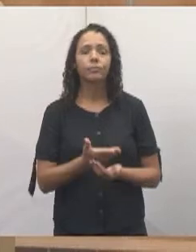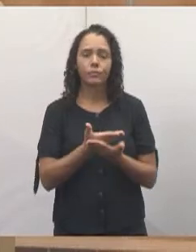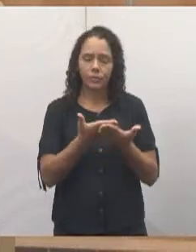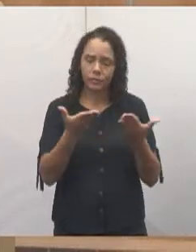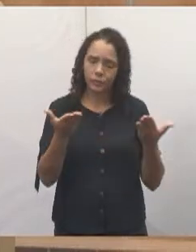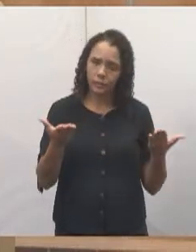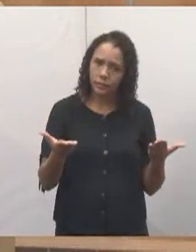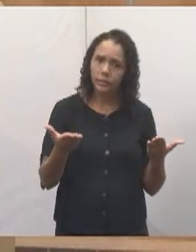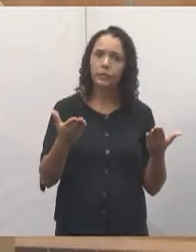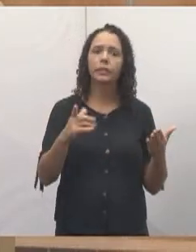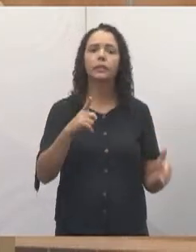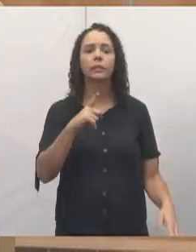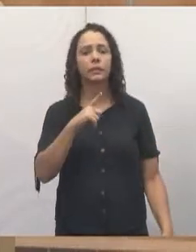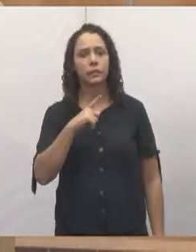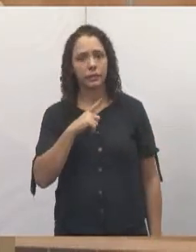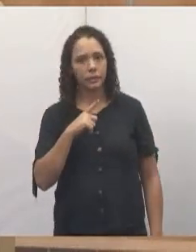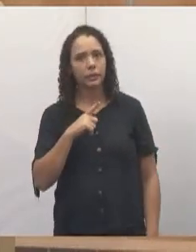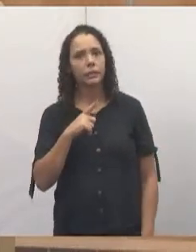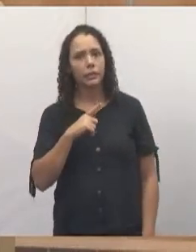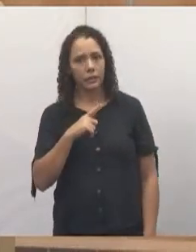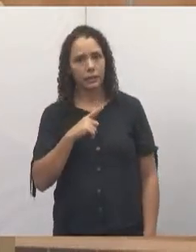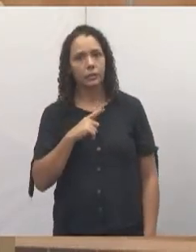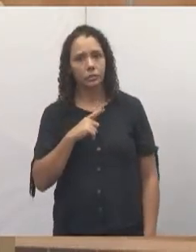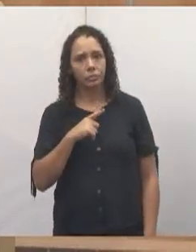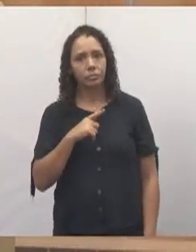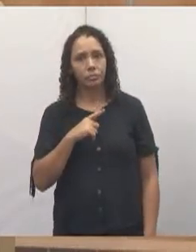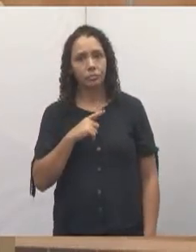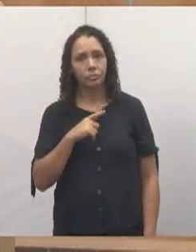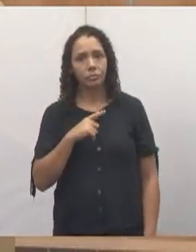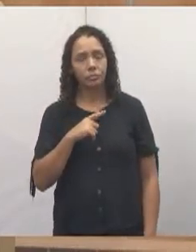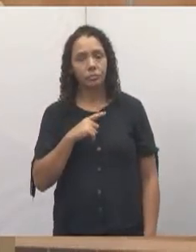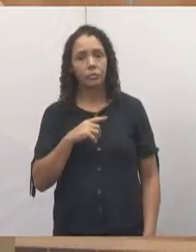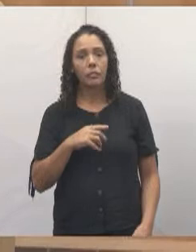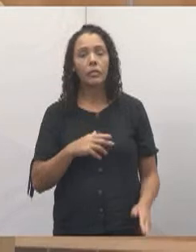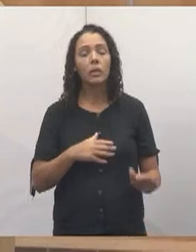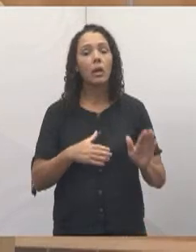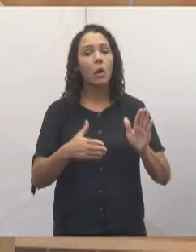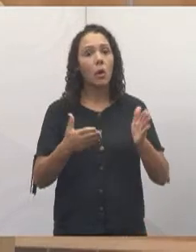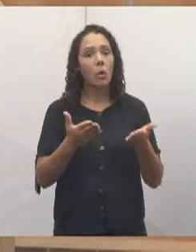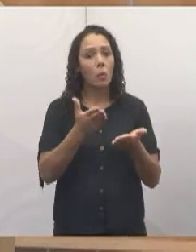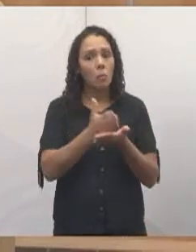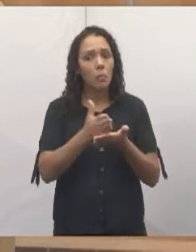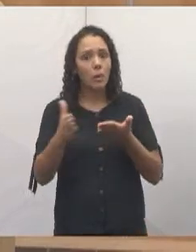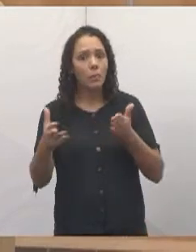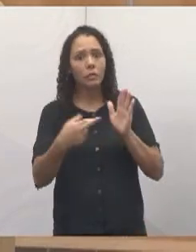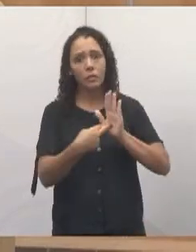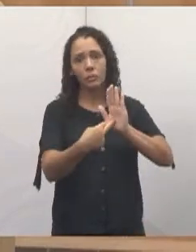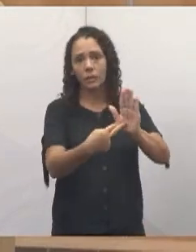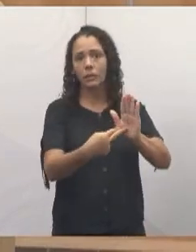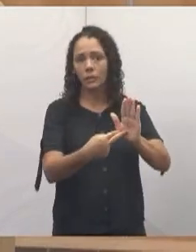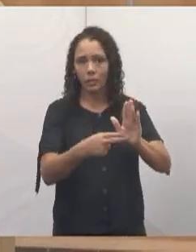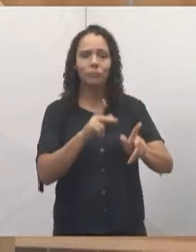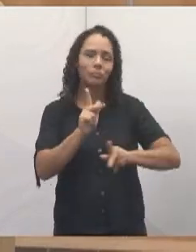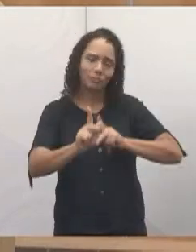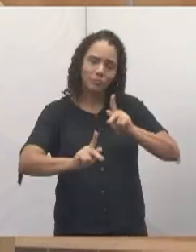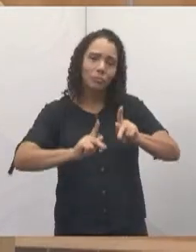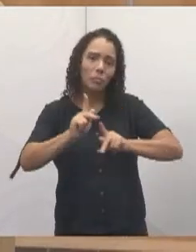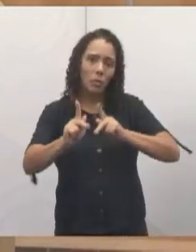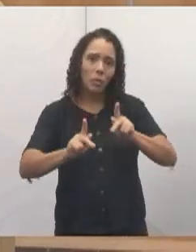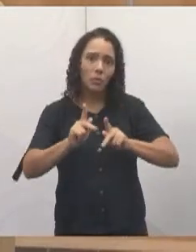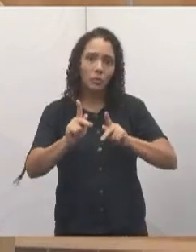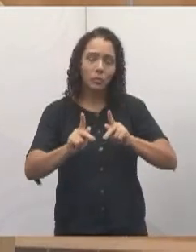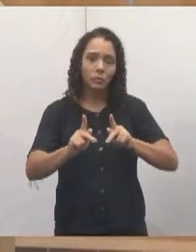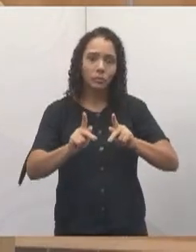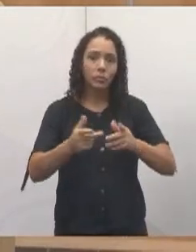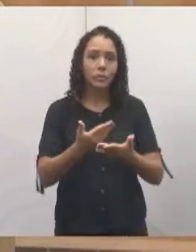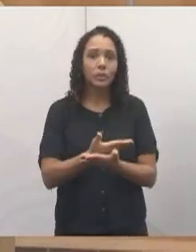senhoras têm uma parcela de representatividade da população e dão vozes a essas pessoas que vocês